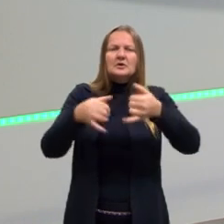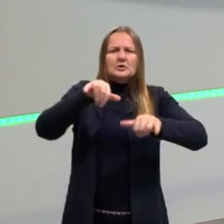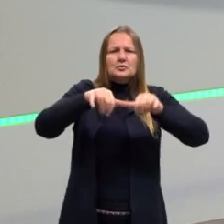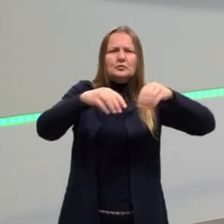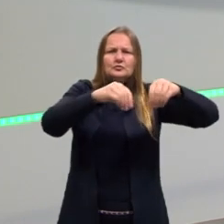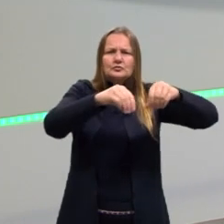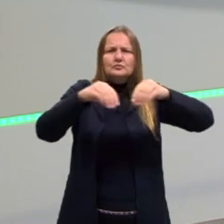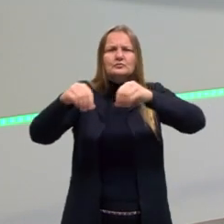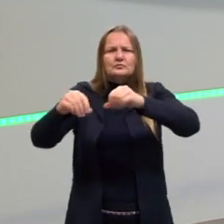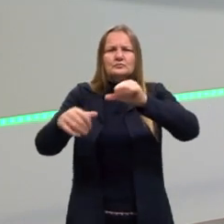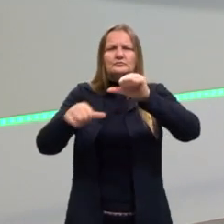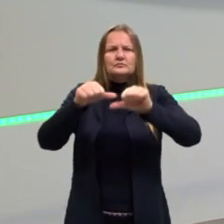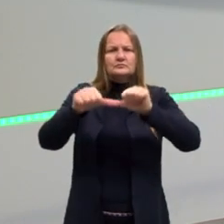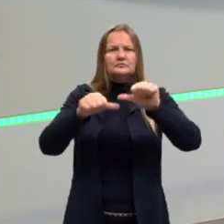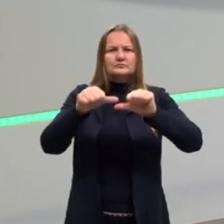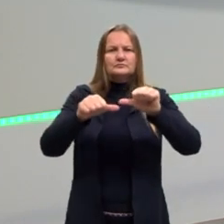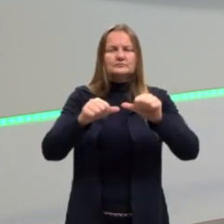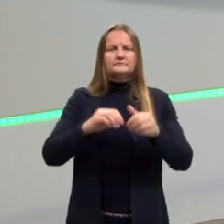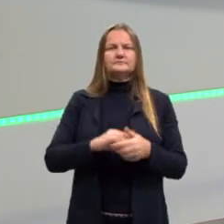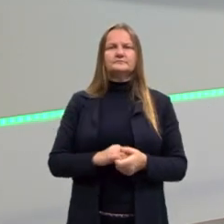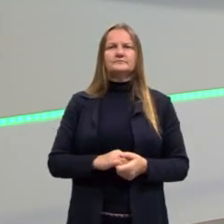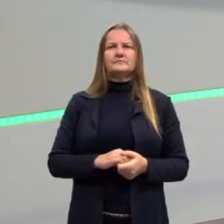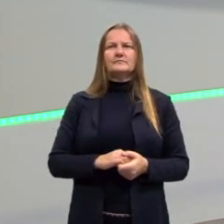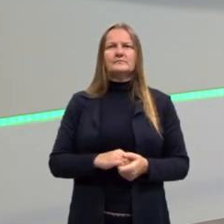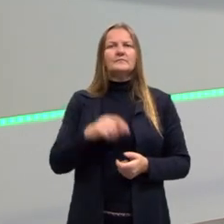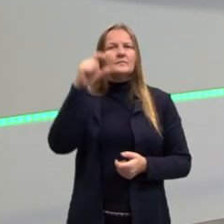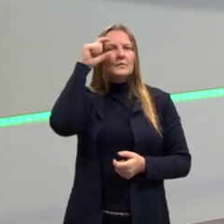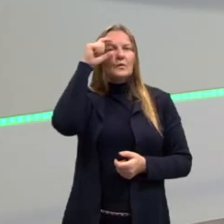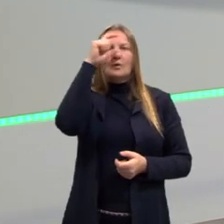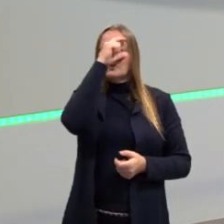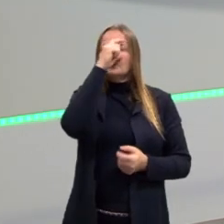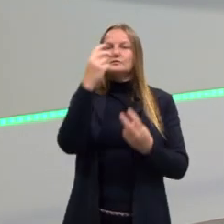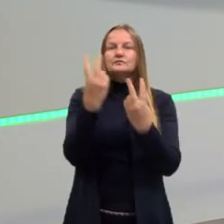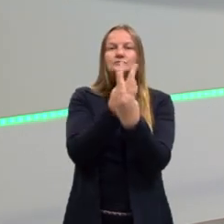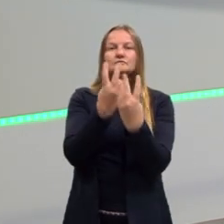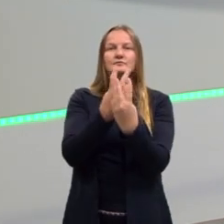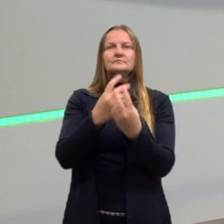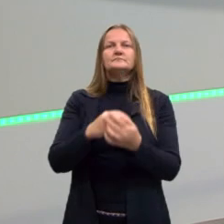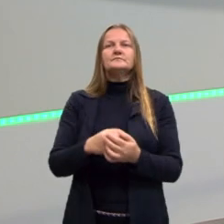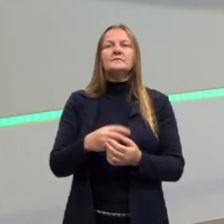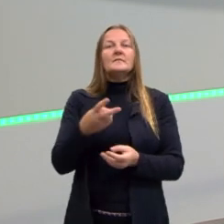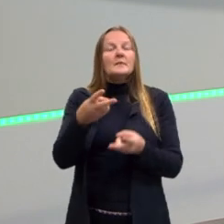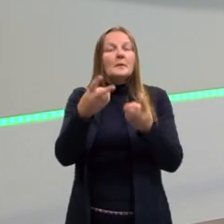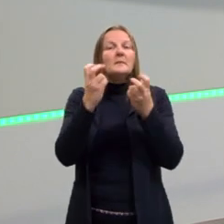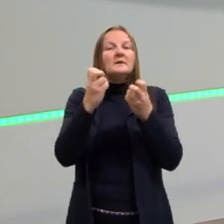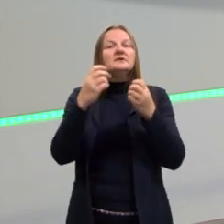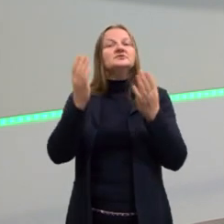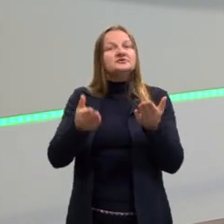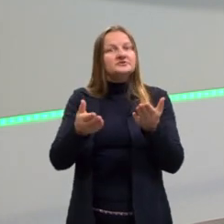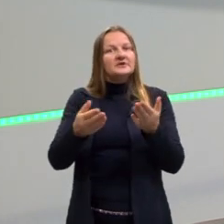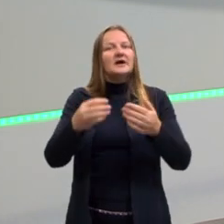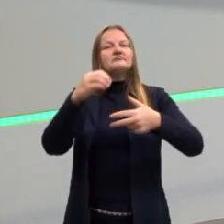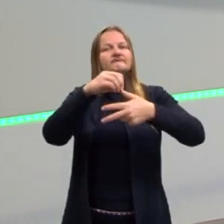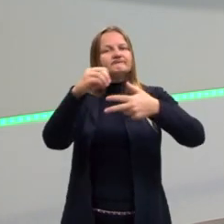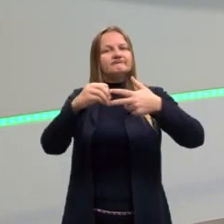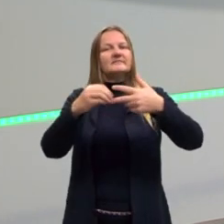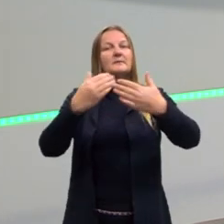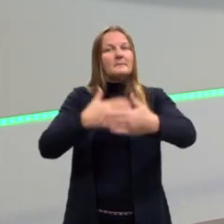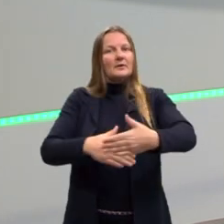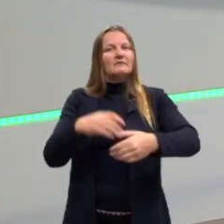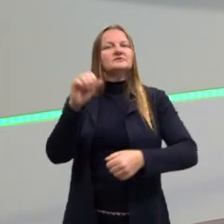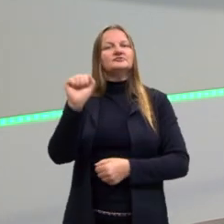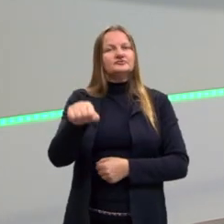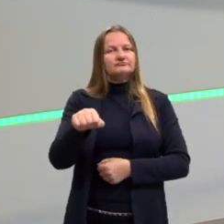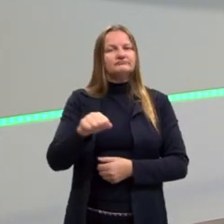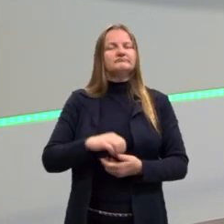transição né do solar do e do óculos de grau incolor e a gente vai ver que e eu em questão do Enem então